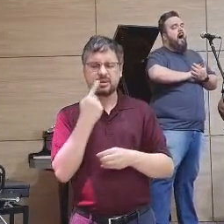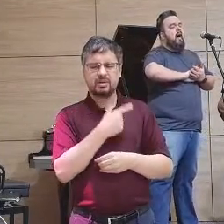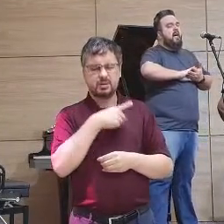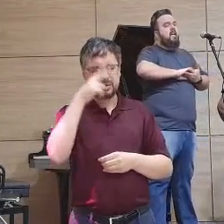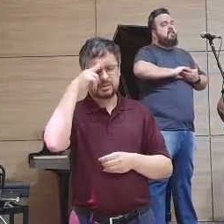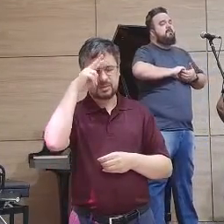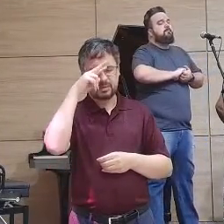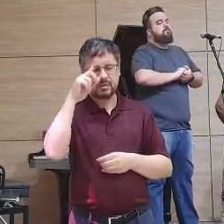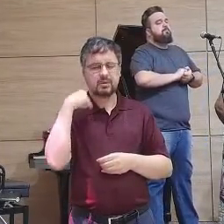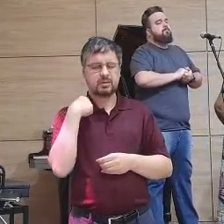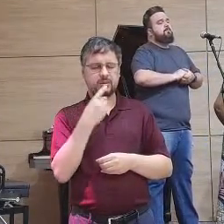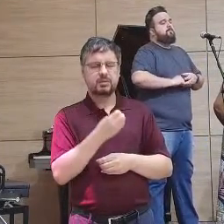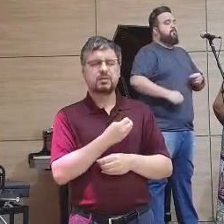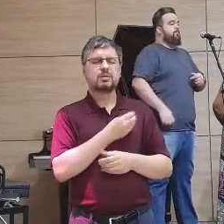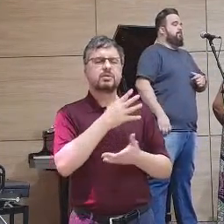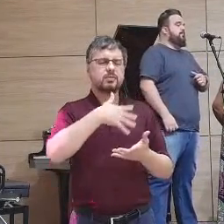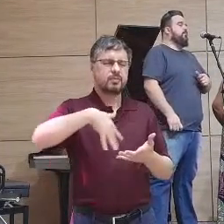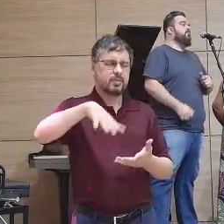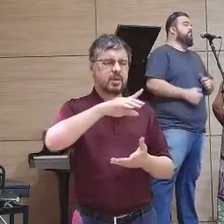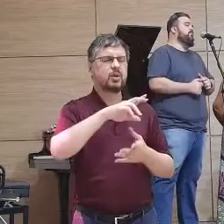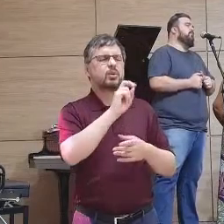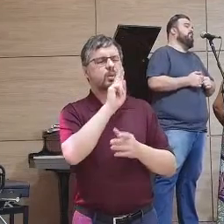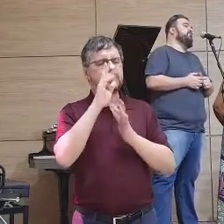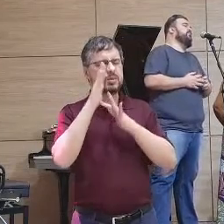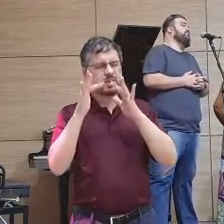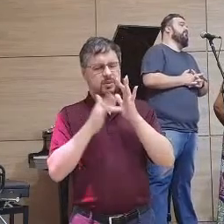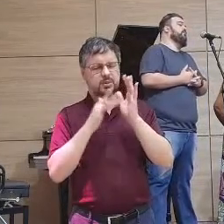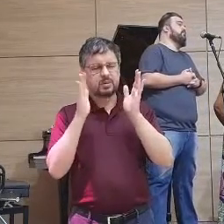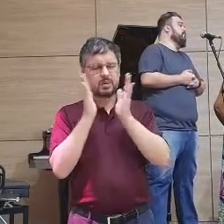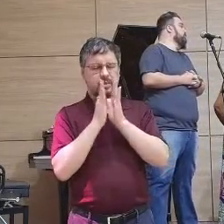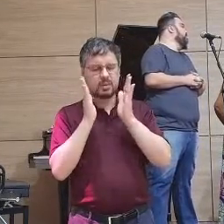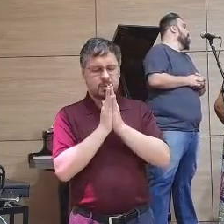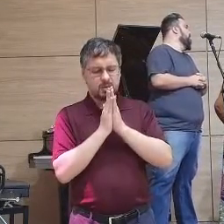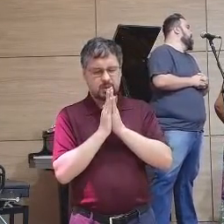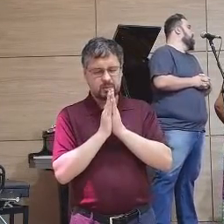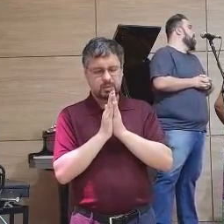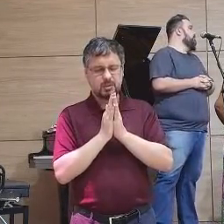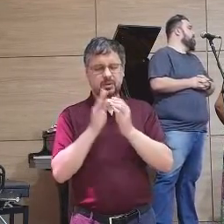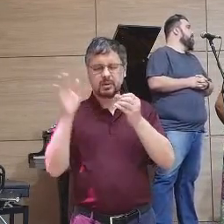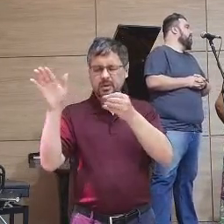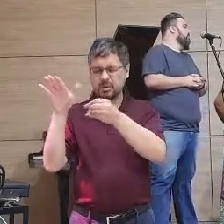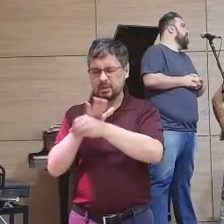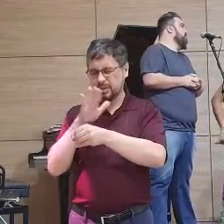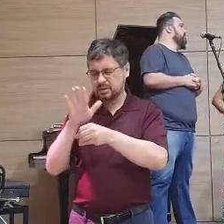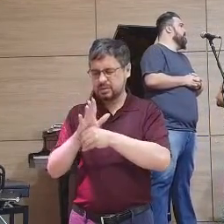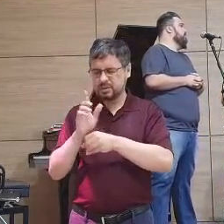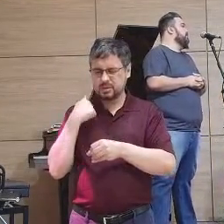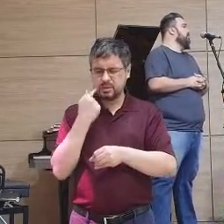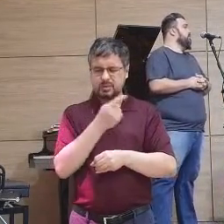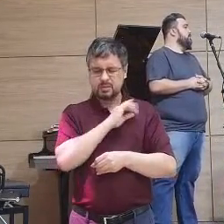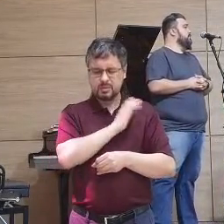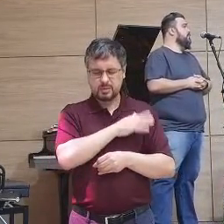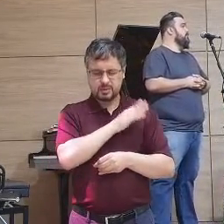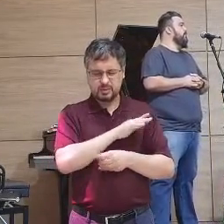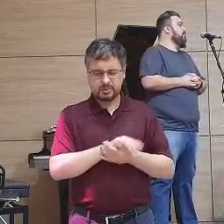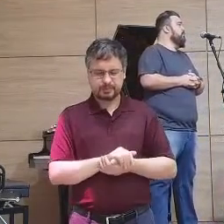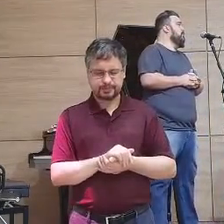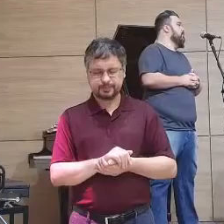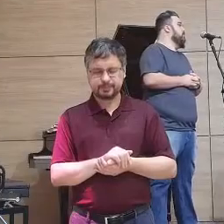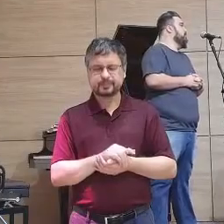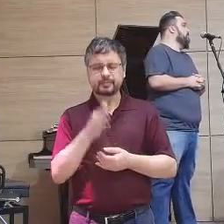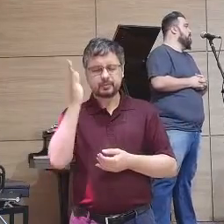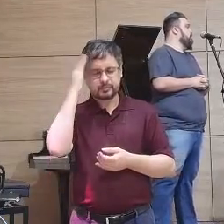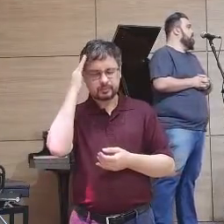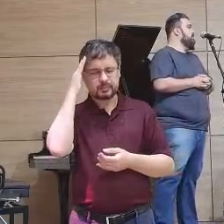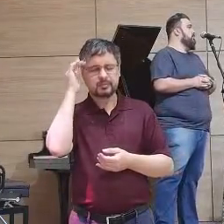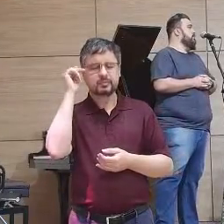o nosso meio em nome de Jesus e assim que nós Oramos enche o nosso coração e pai eu sei que se o